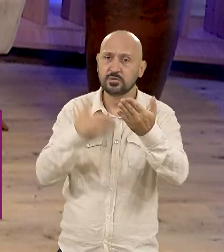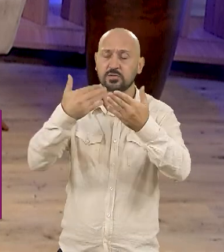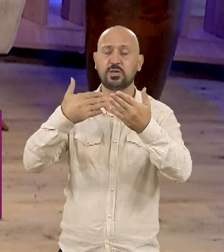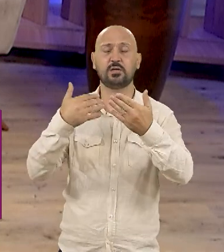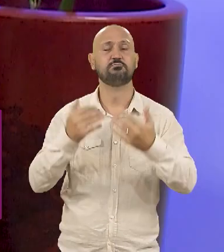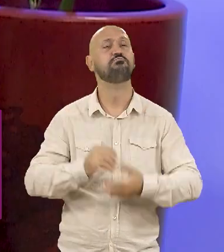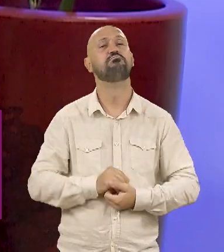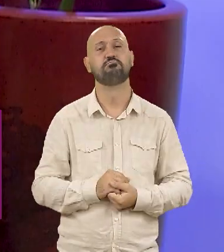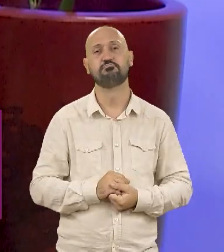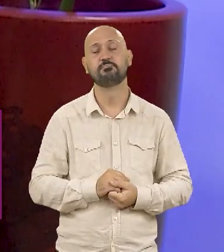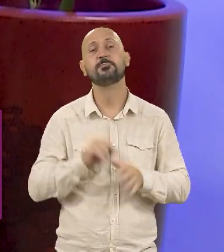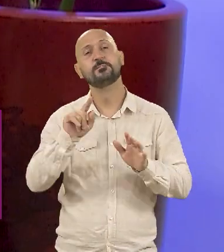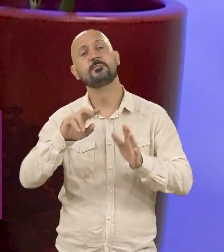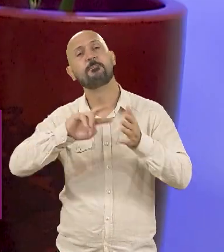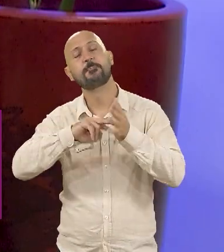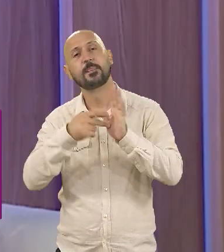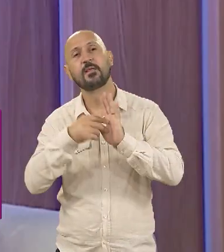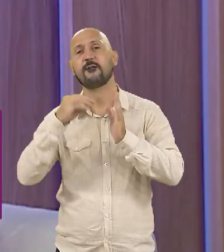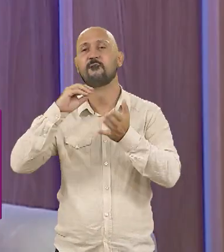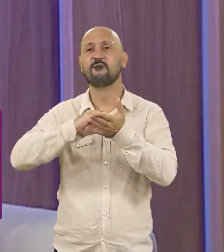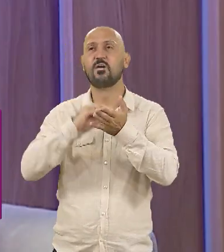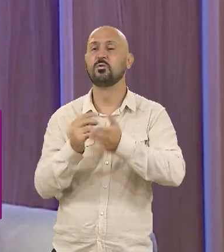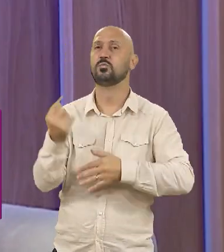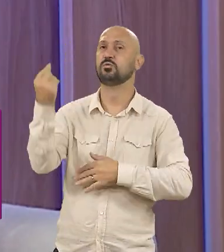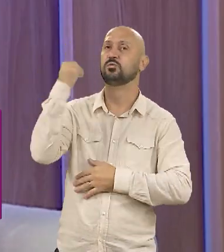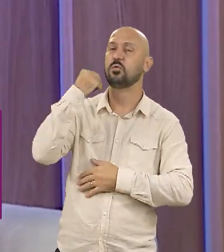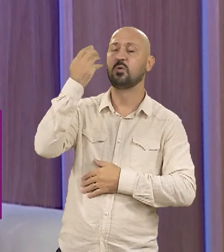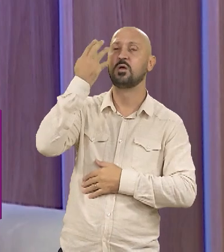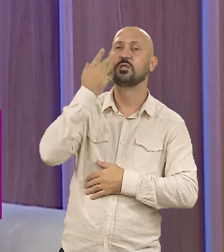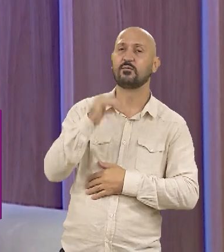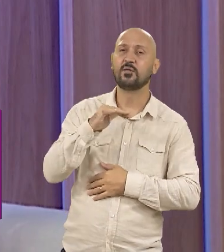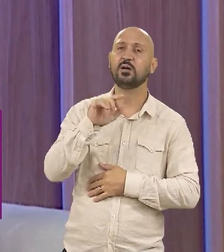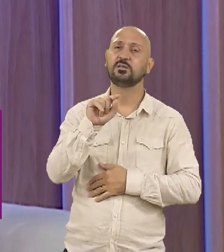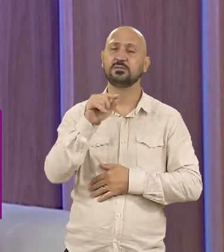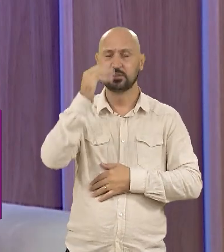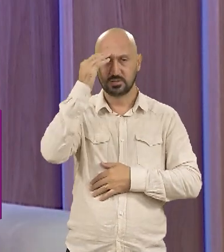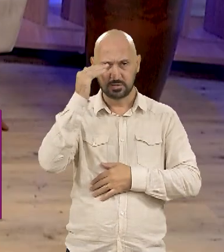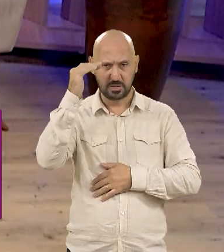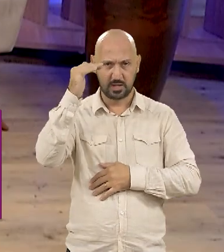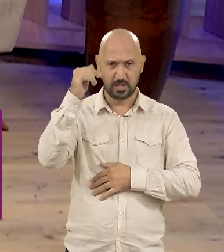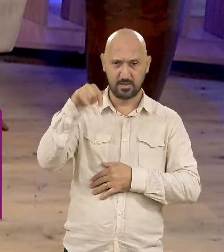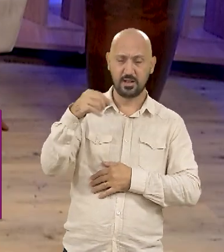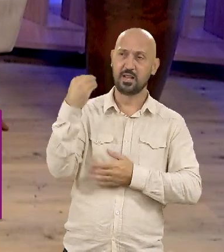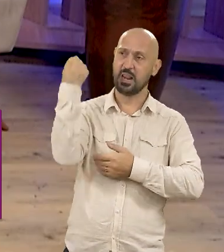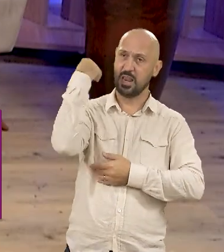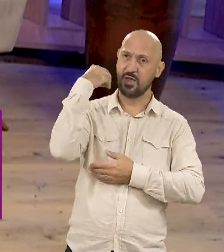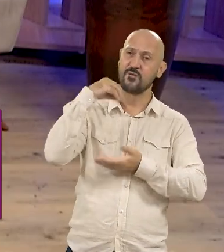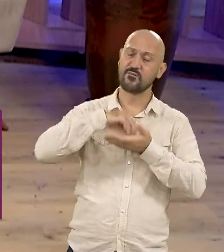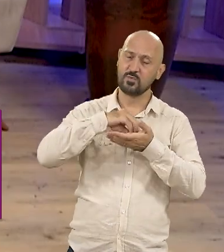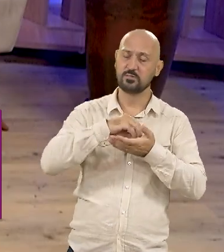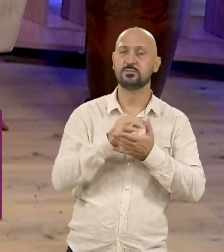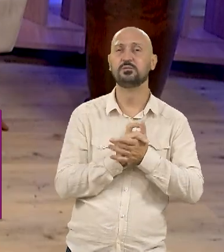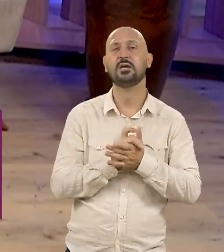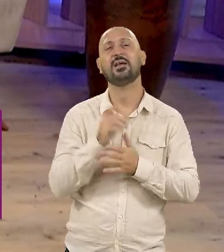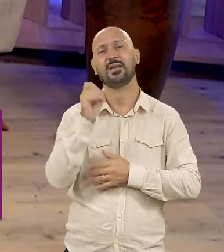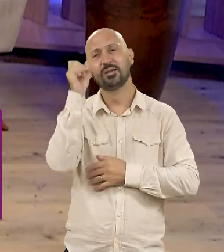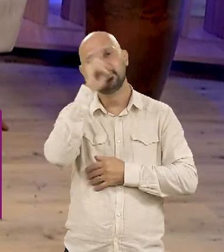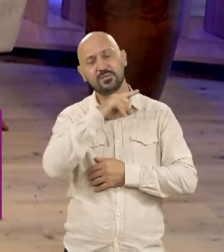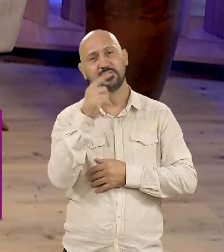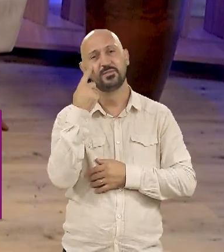na infância desses adultos? É difícil a gente bater um martelo Sim. sobre isso, assim, né?